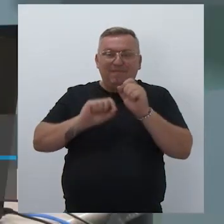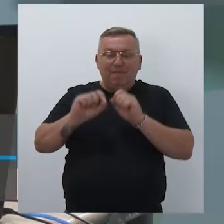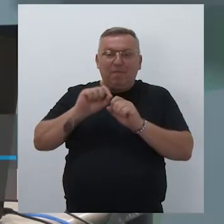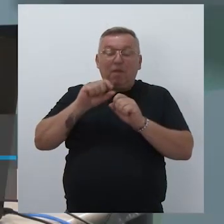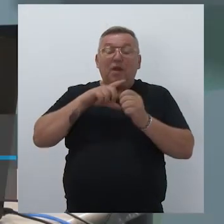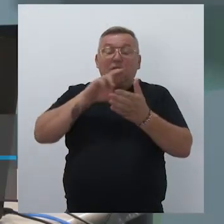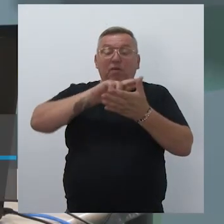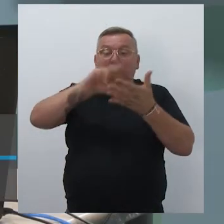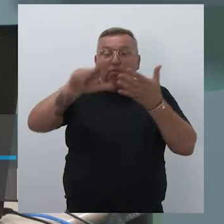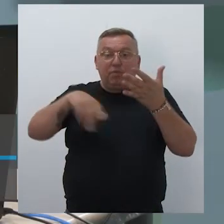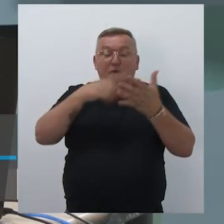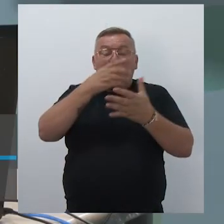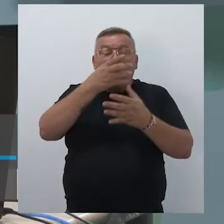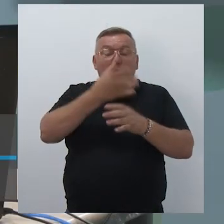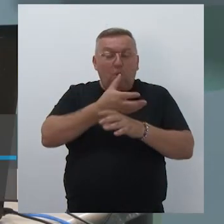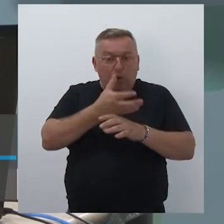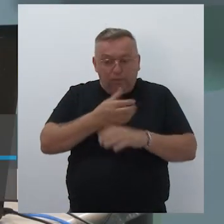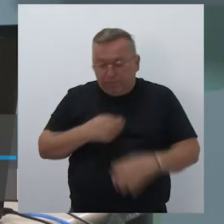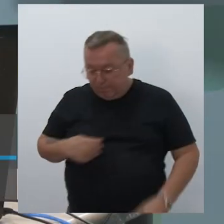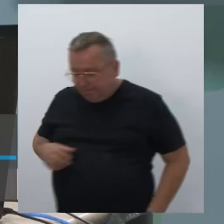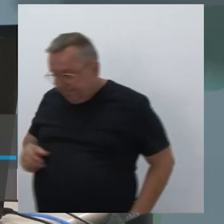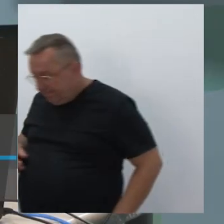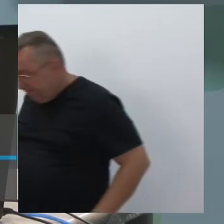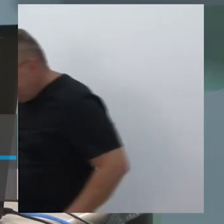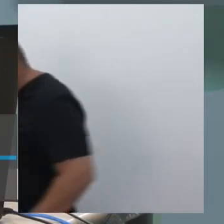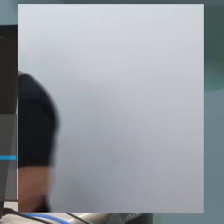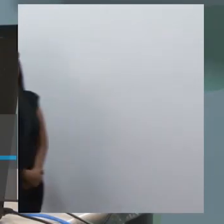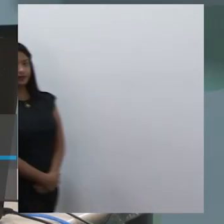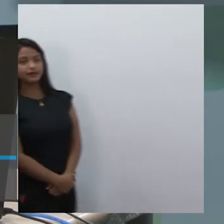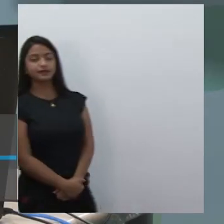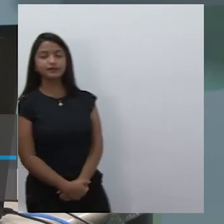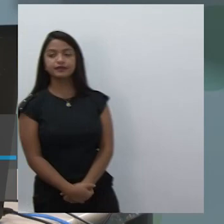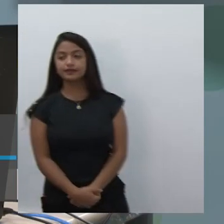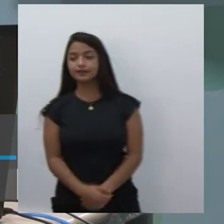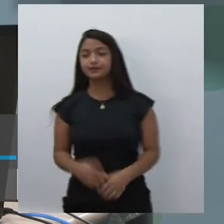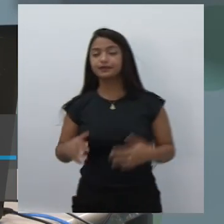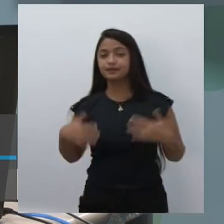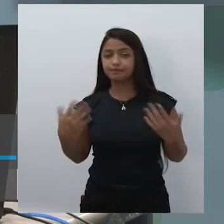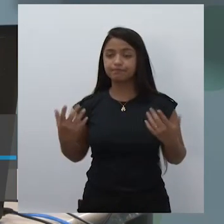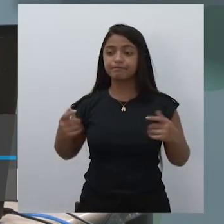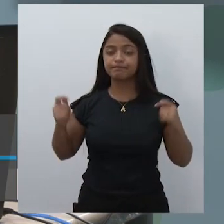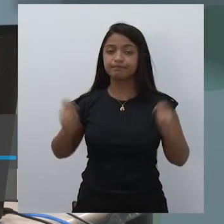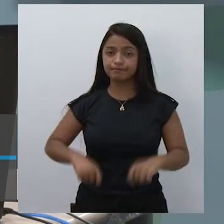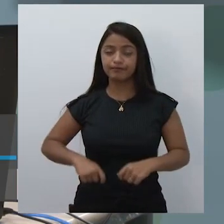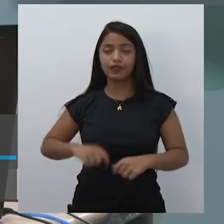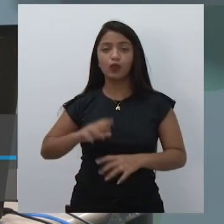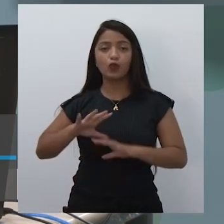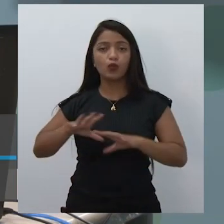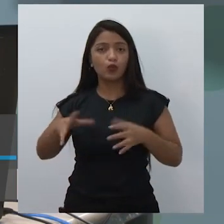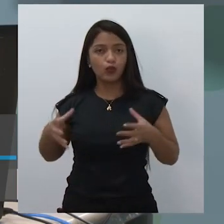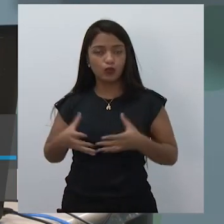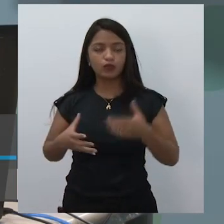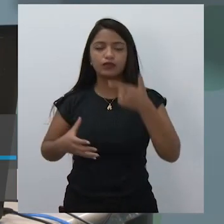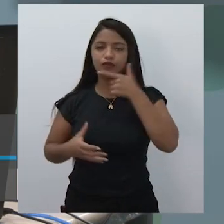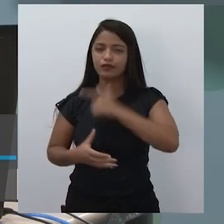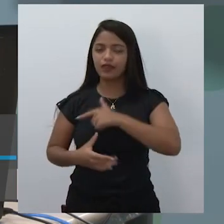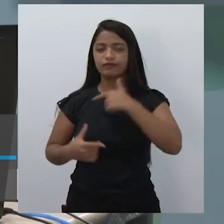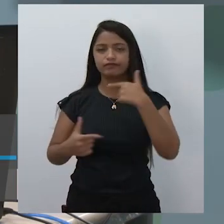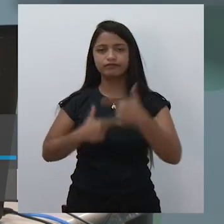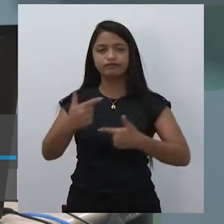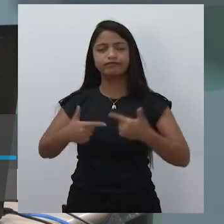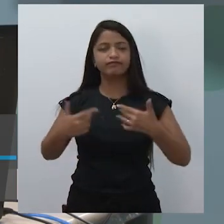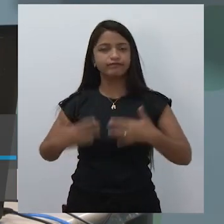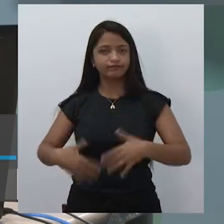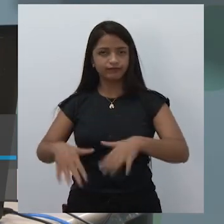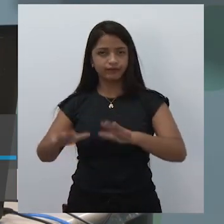os componentes curriculares, ela possibilitou o fluir do trabalho em grupo, né? Foi a partir dessa pergunta